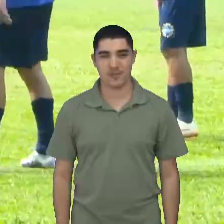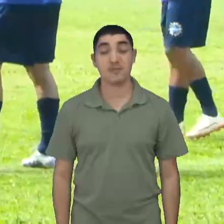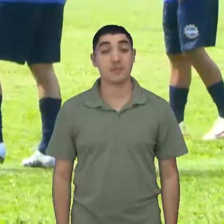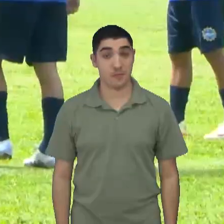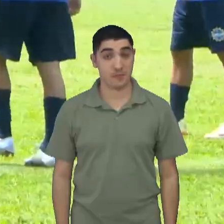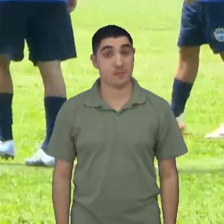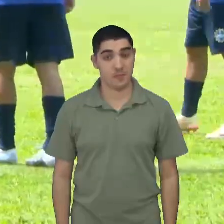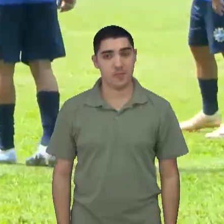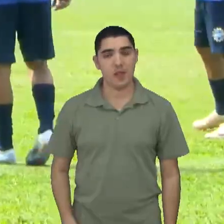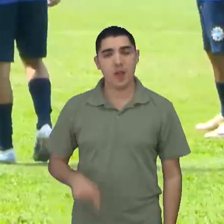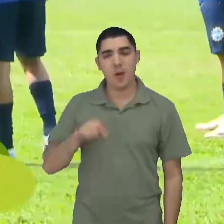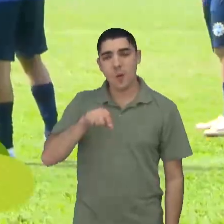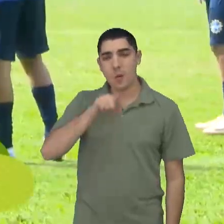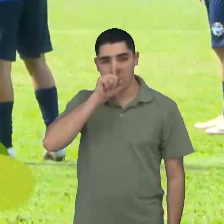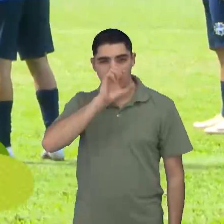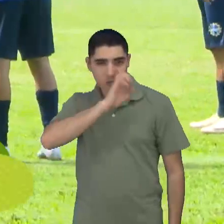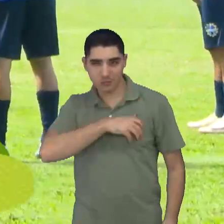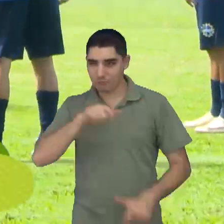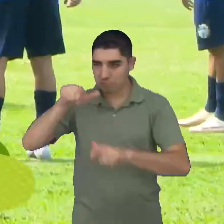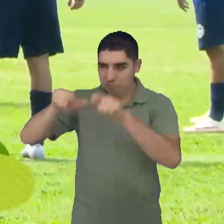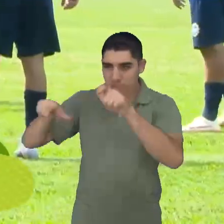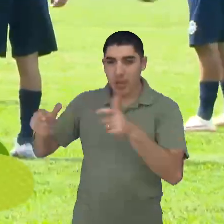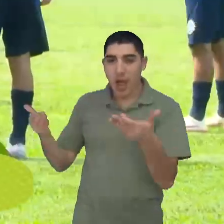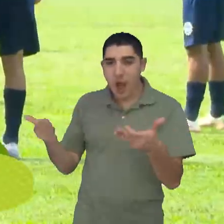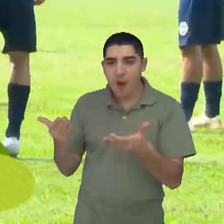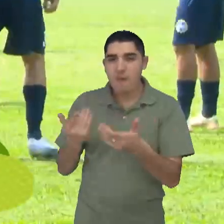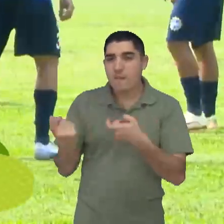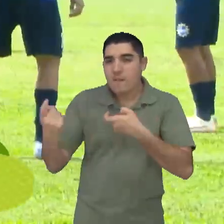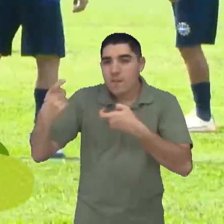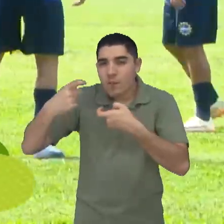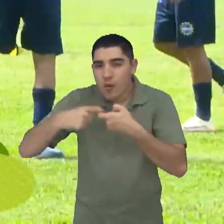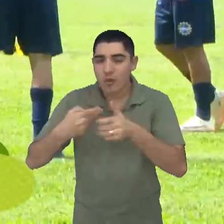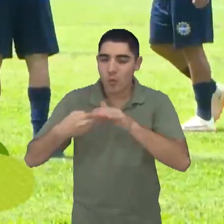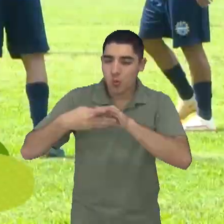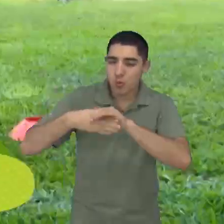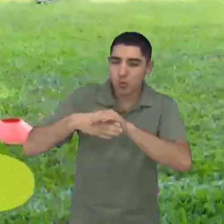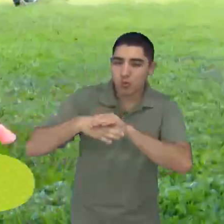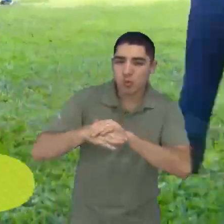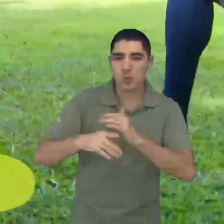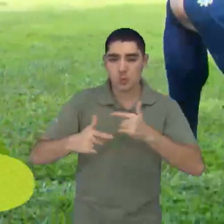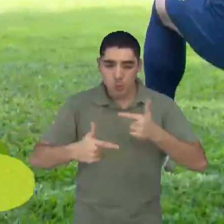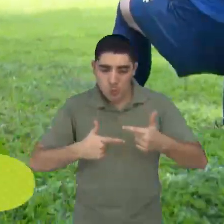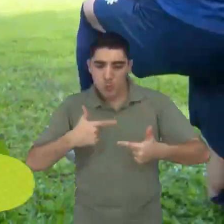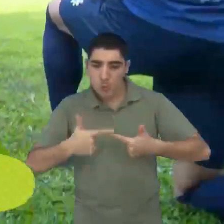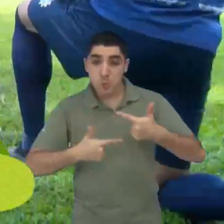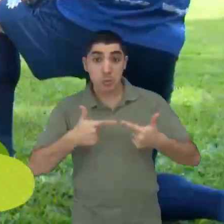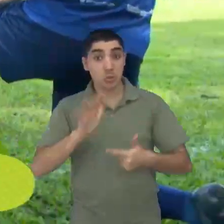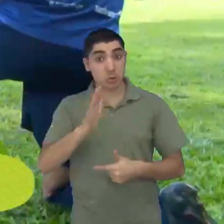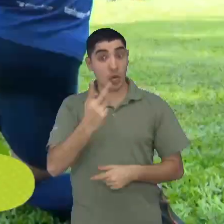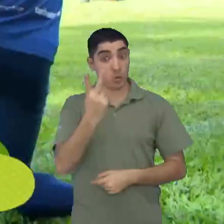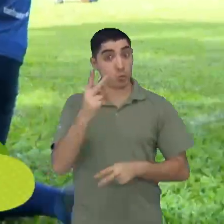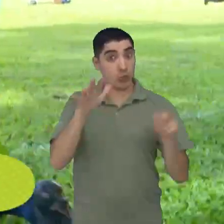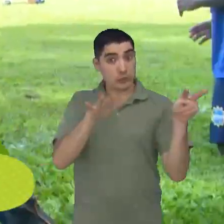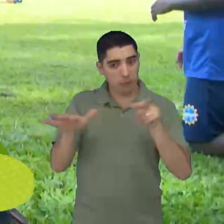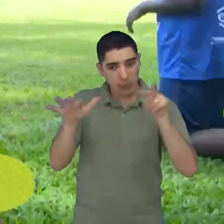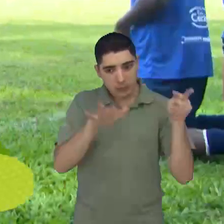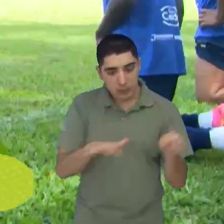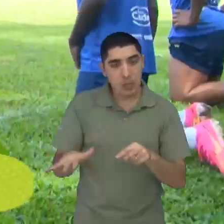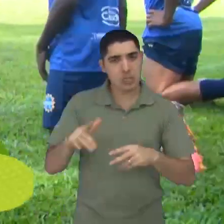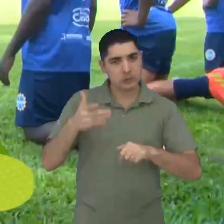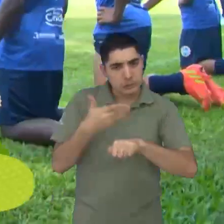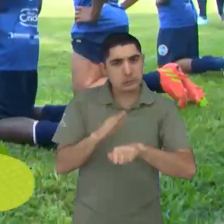Aos poucos, o elenco do São José vai voltando ao ritmo normal de trabalho. Já são 2 semanas de treinamentos